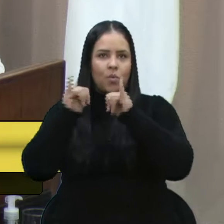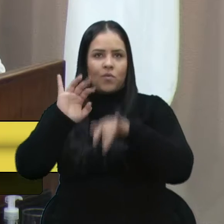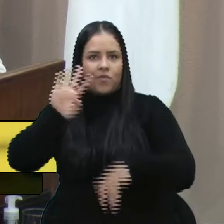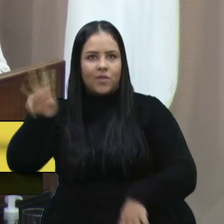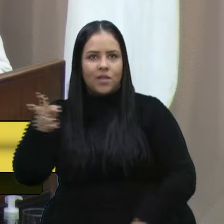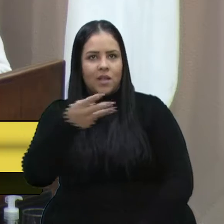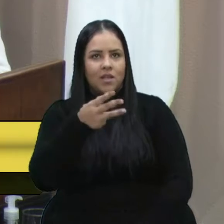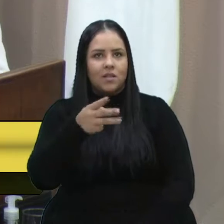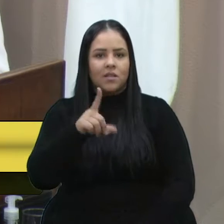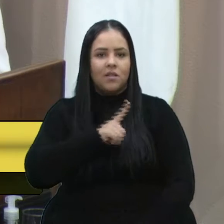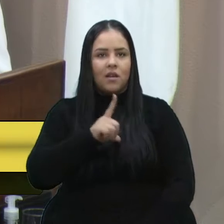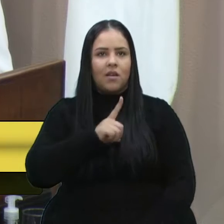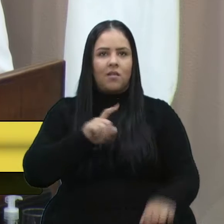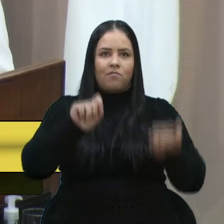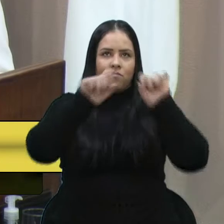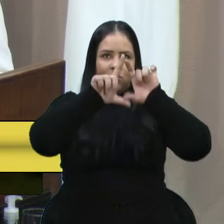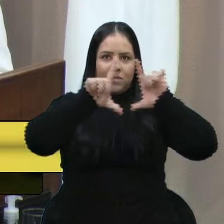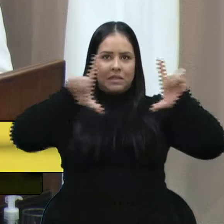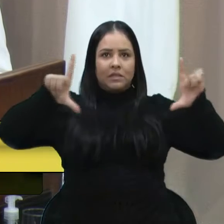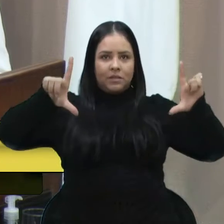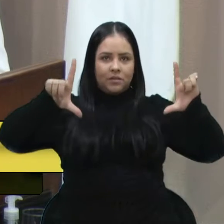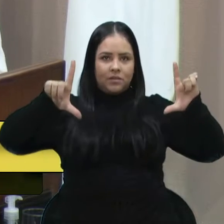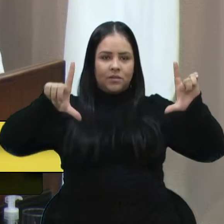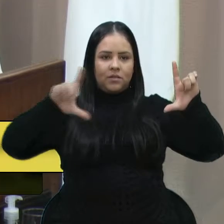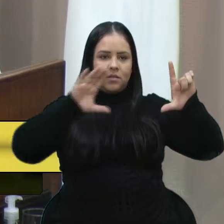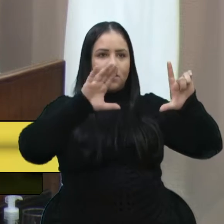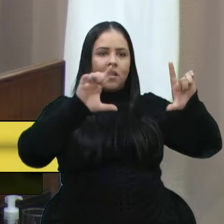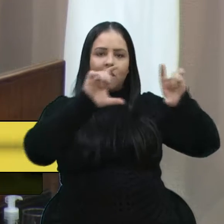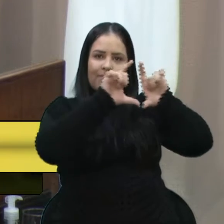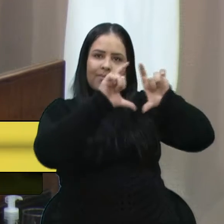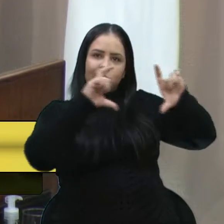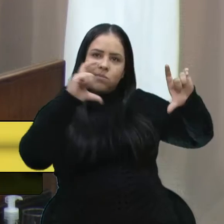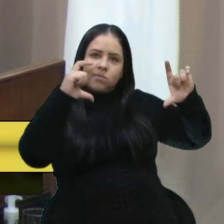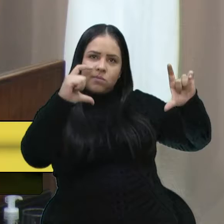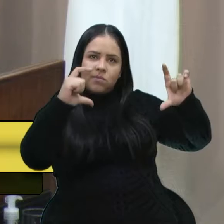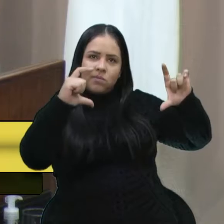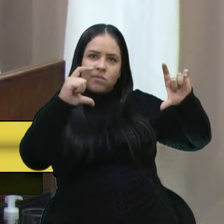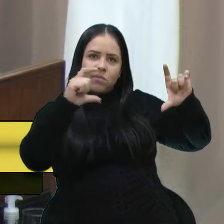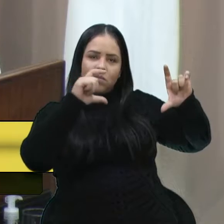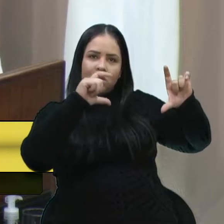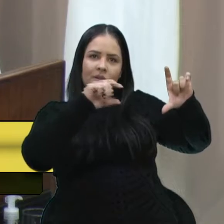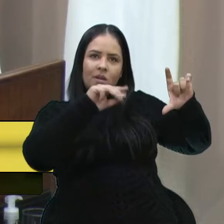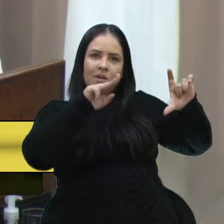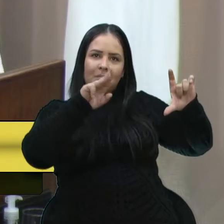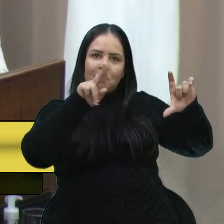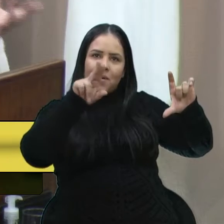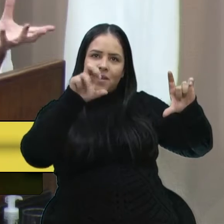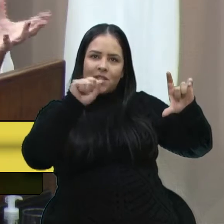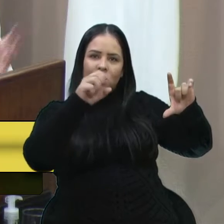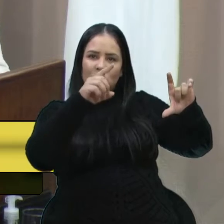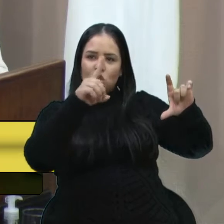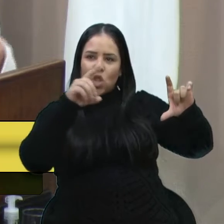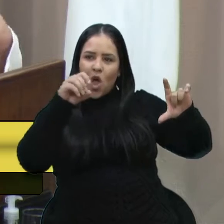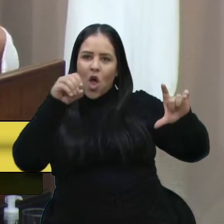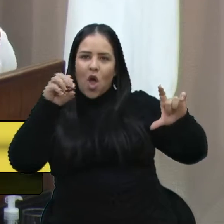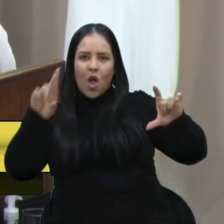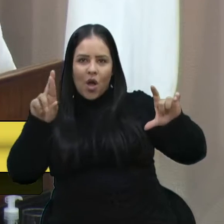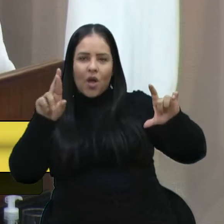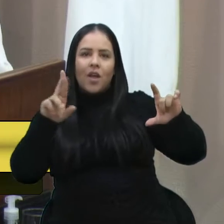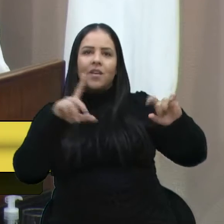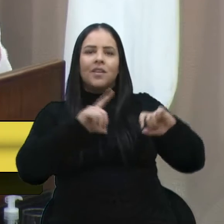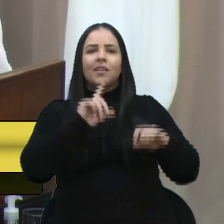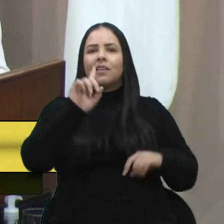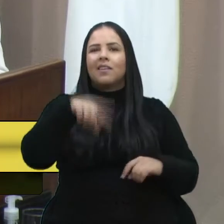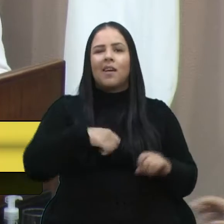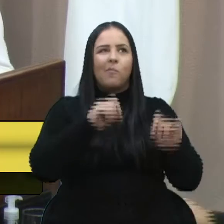tivessem propagandas, os chamados bus door, né? Mas são propagandas